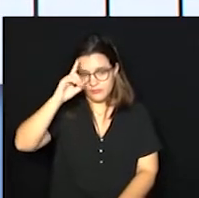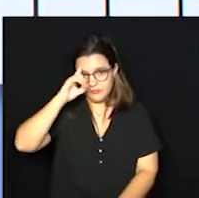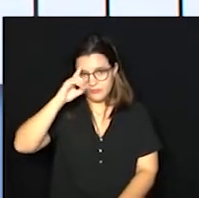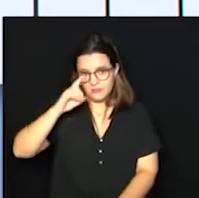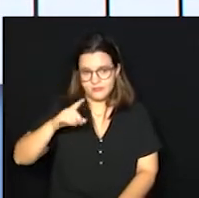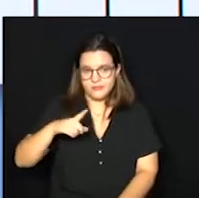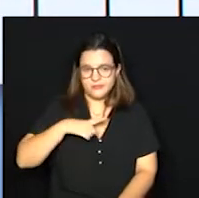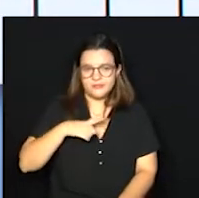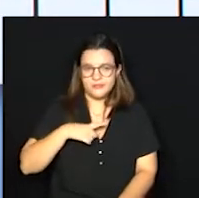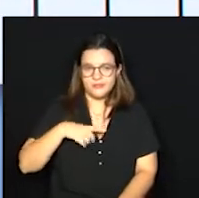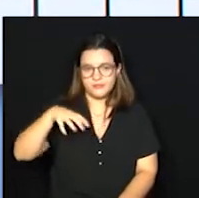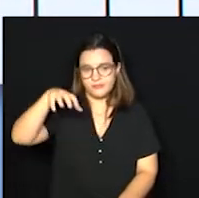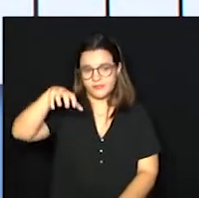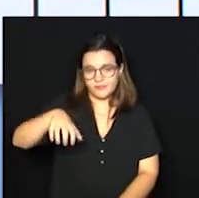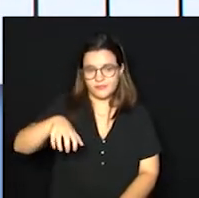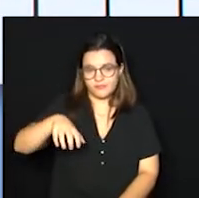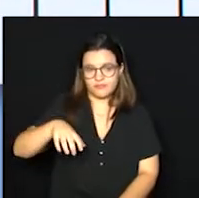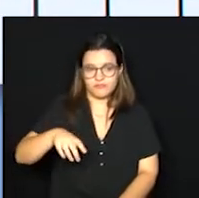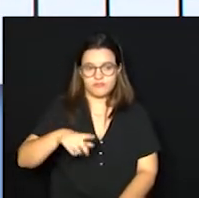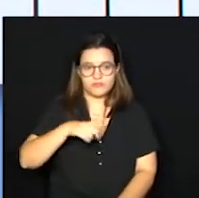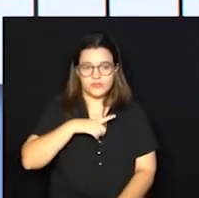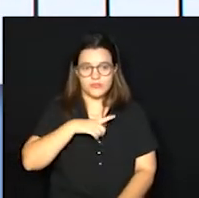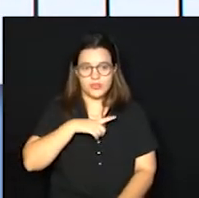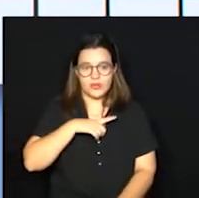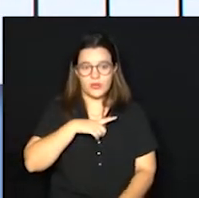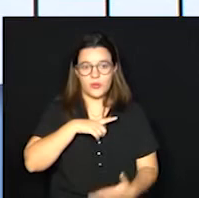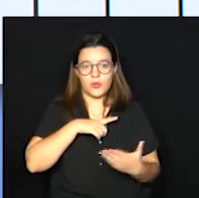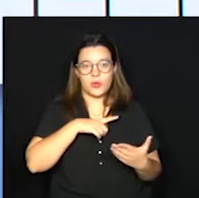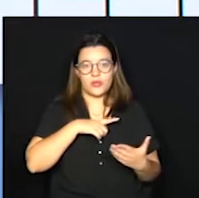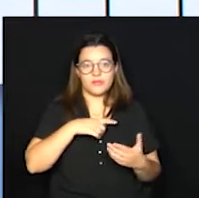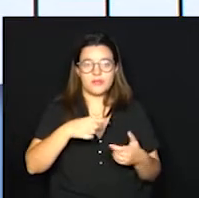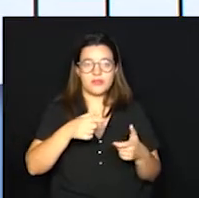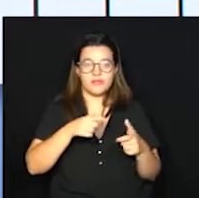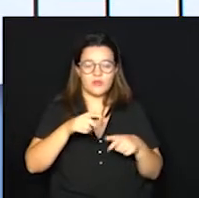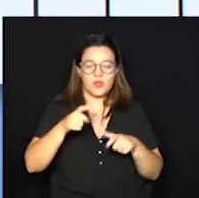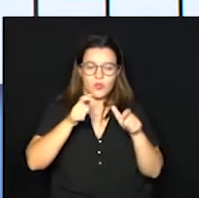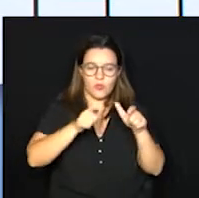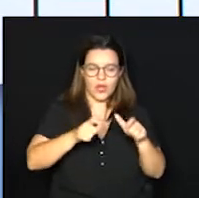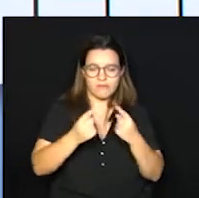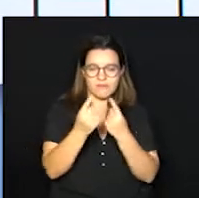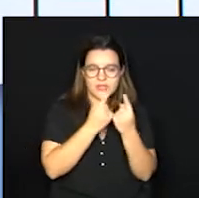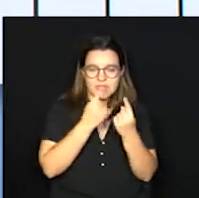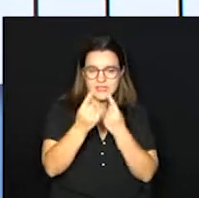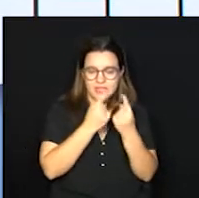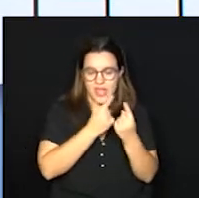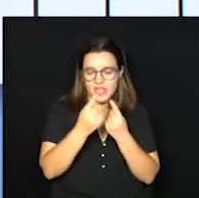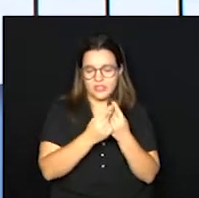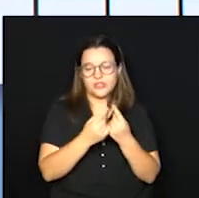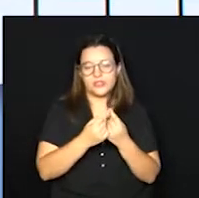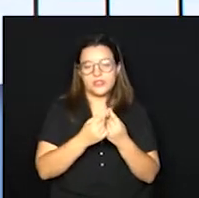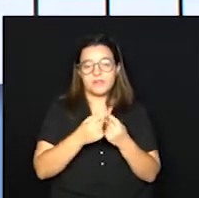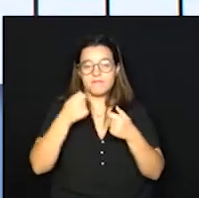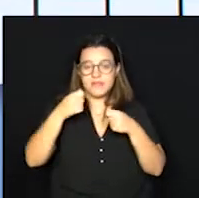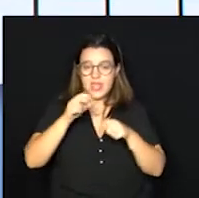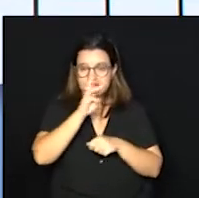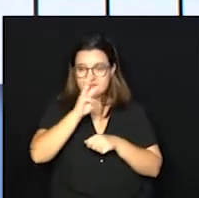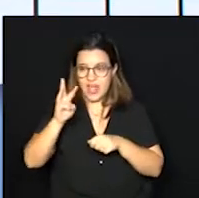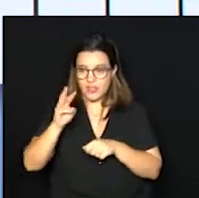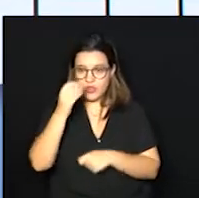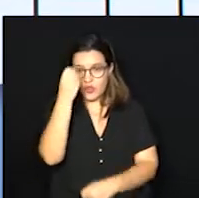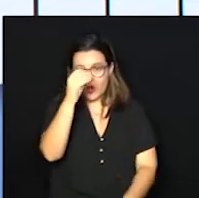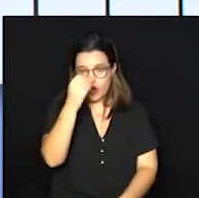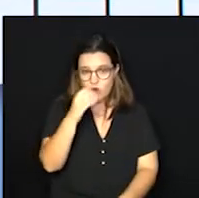de Estradas e Rodagem vai publicar em seu site a localização de todos os radares instalados